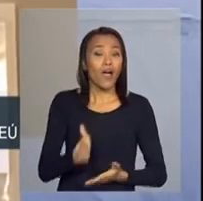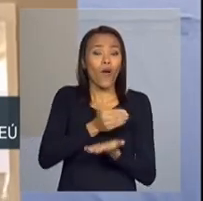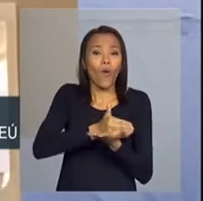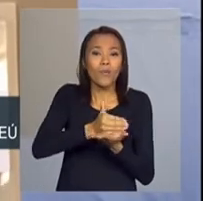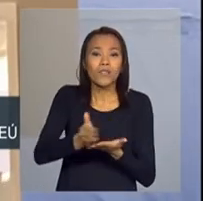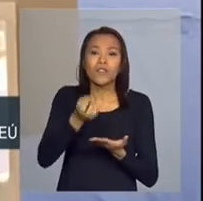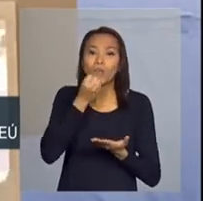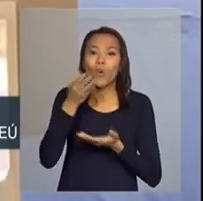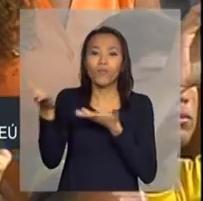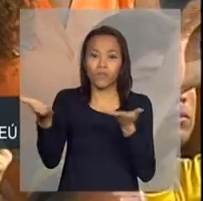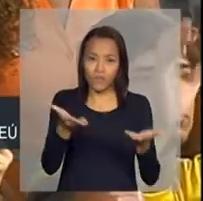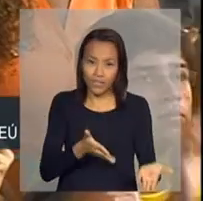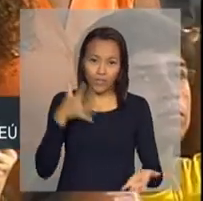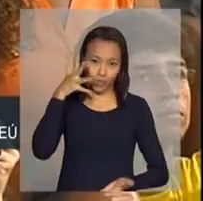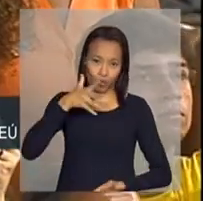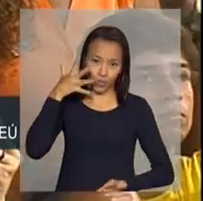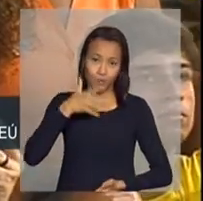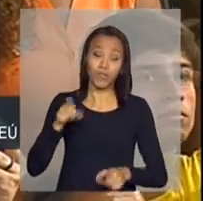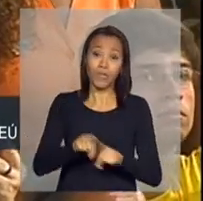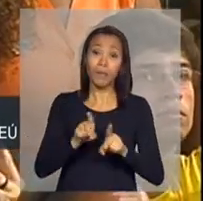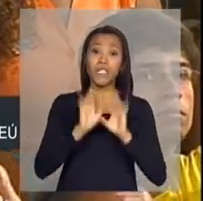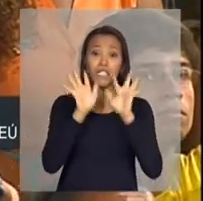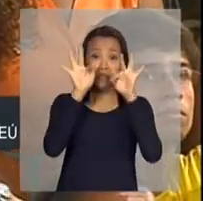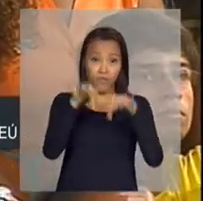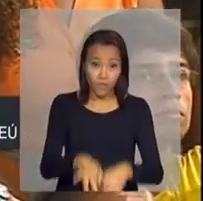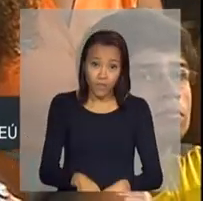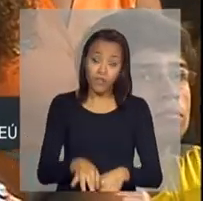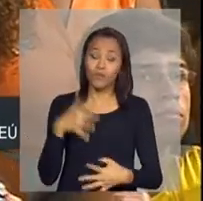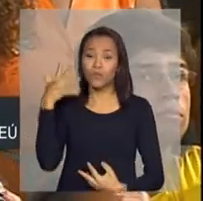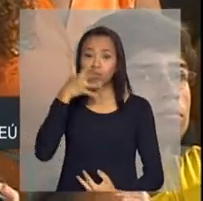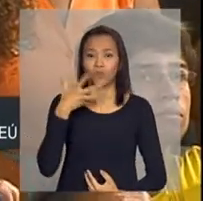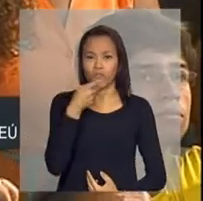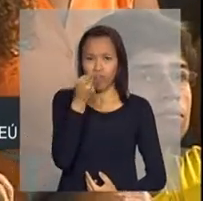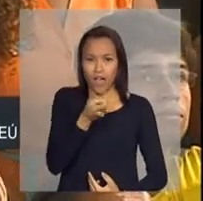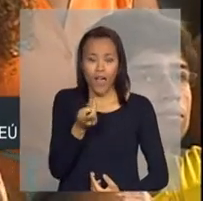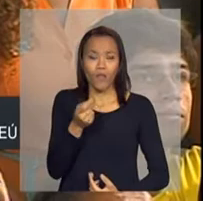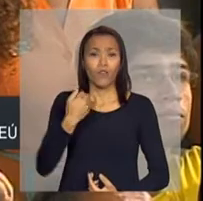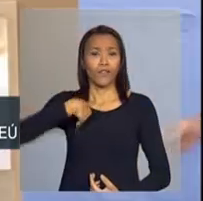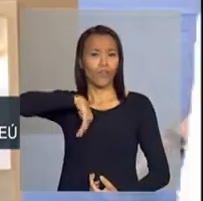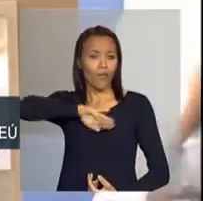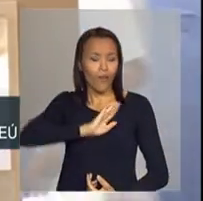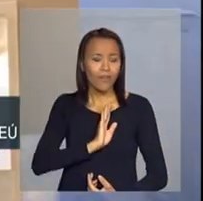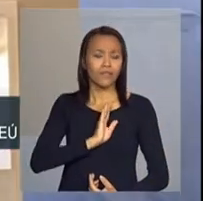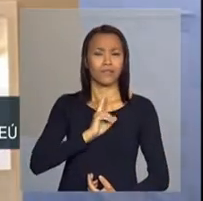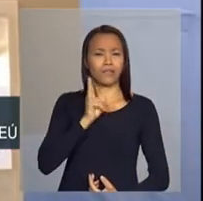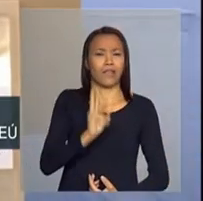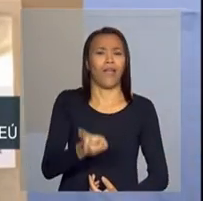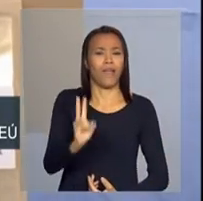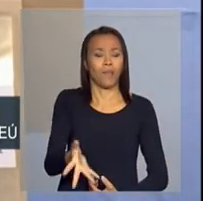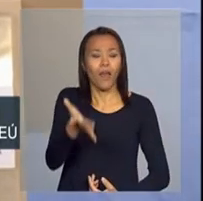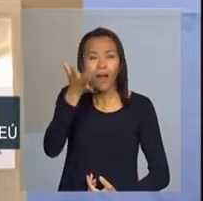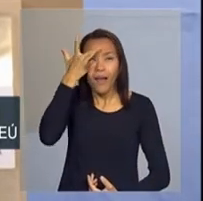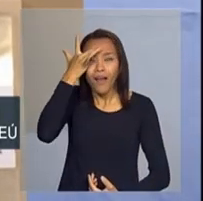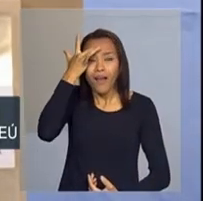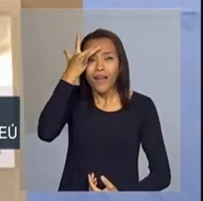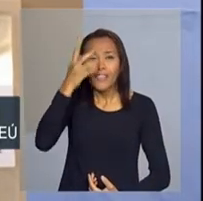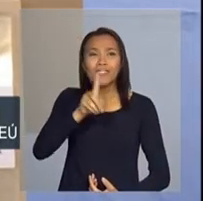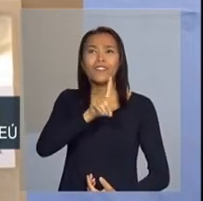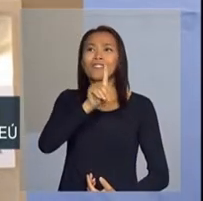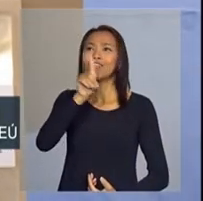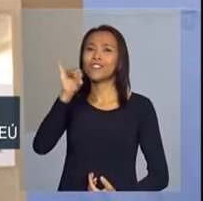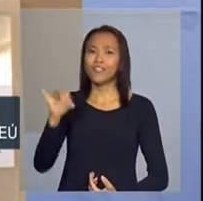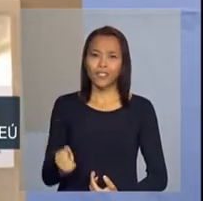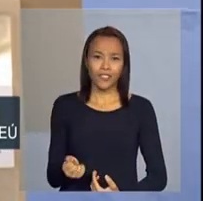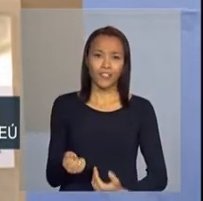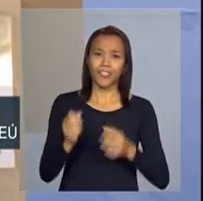dando-lhe boas-vindas, encerro minhas palavras dizendo que guardaremos conosco este momento e